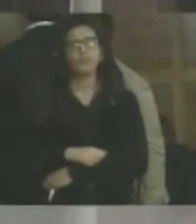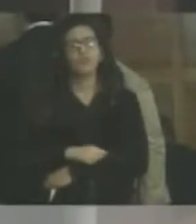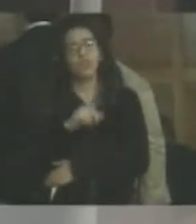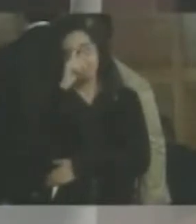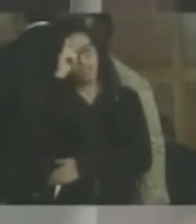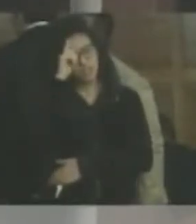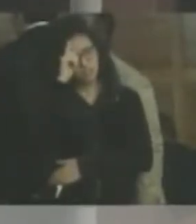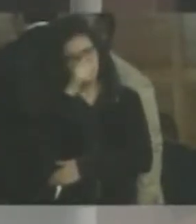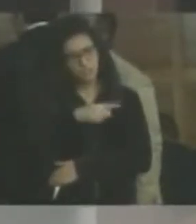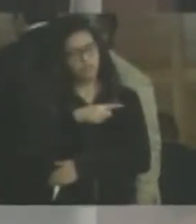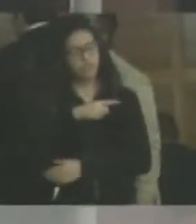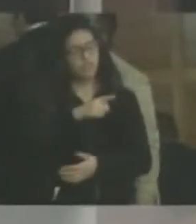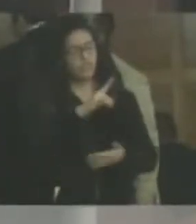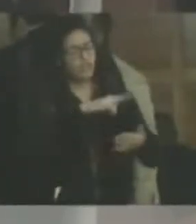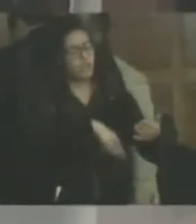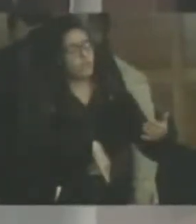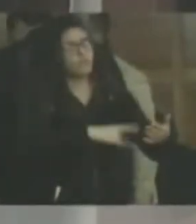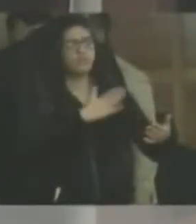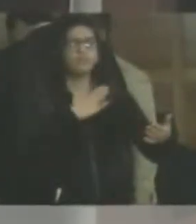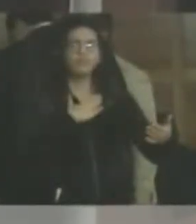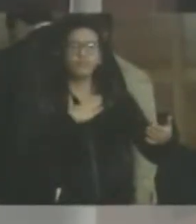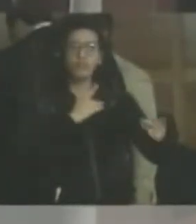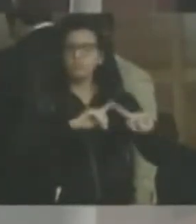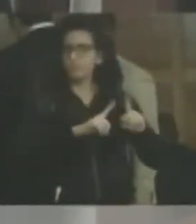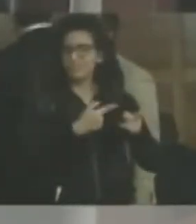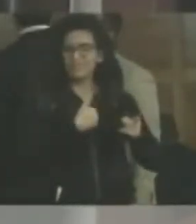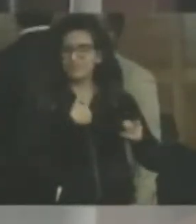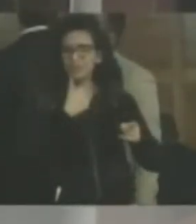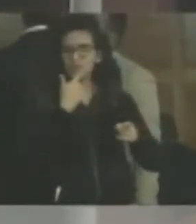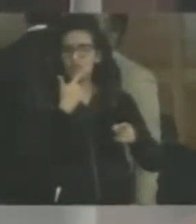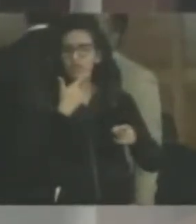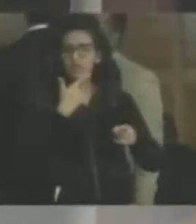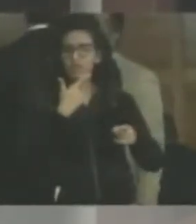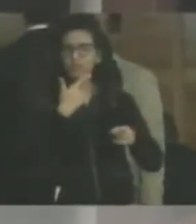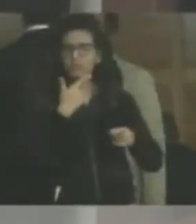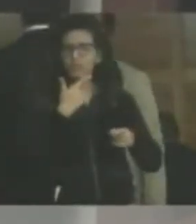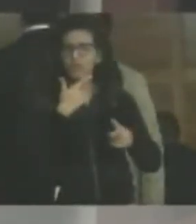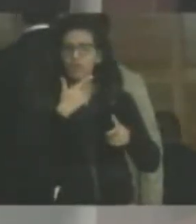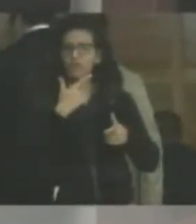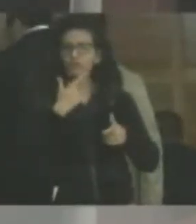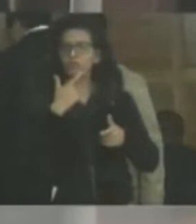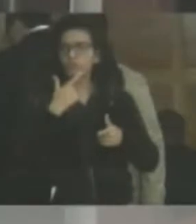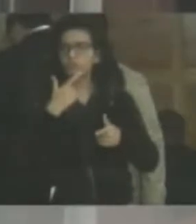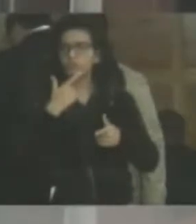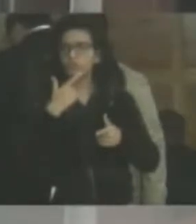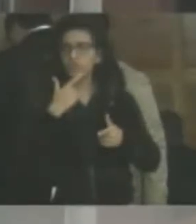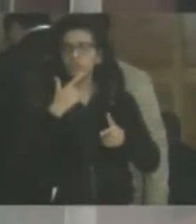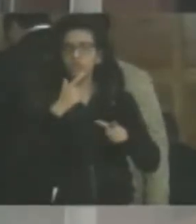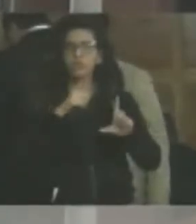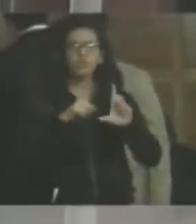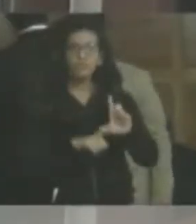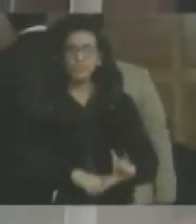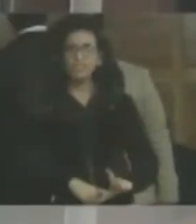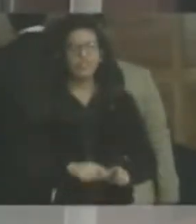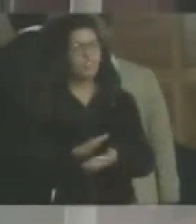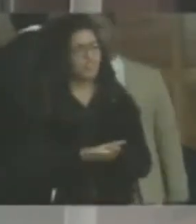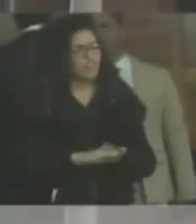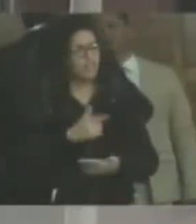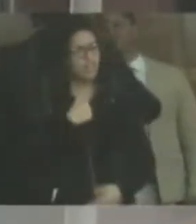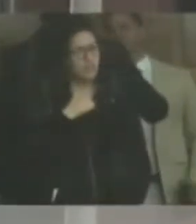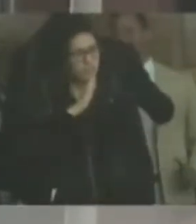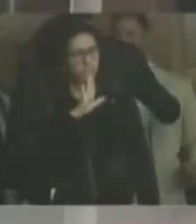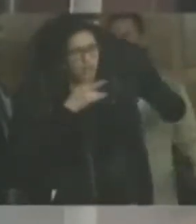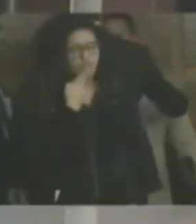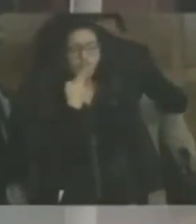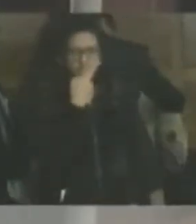mandaram um papelzinho para mim. Mas eu não devo nada a vocês. Quero solicitar aqui a Enio, e estou